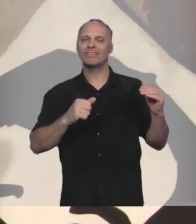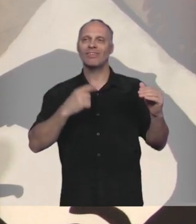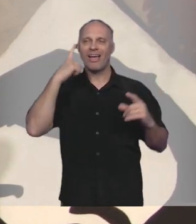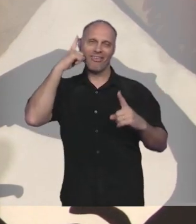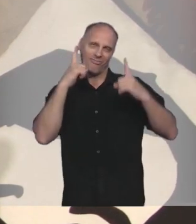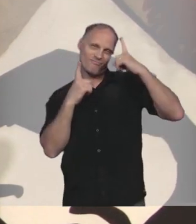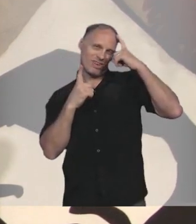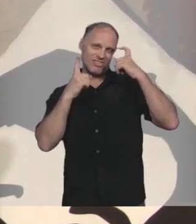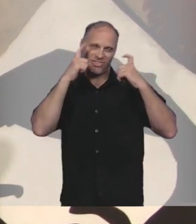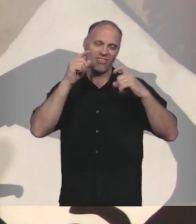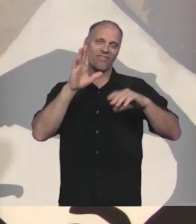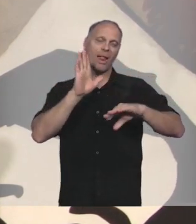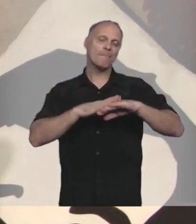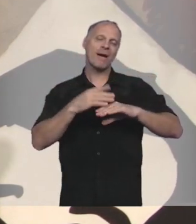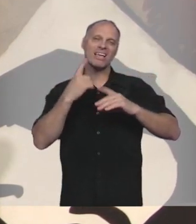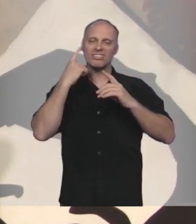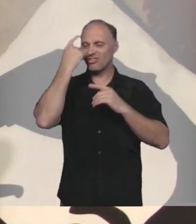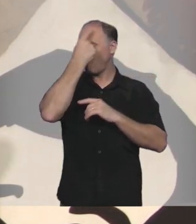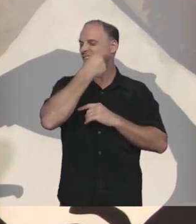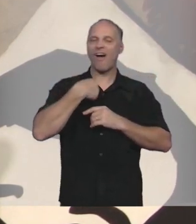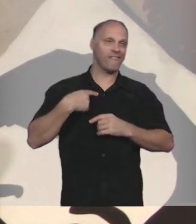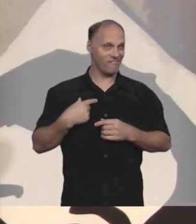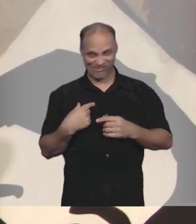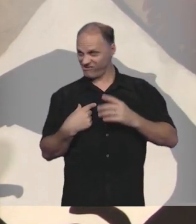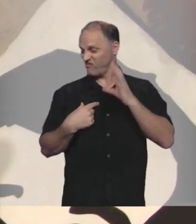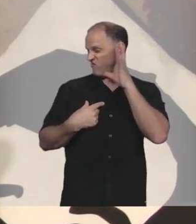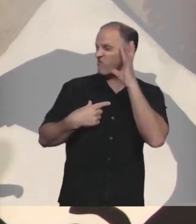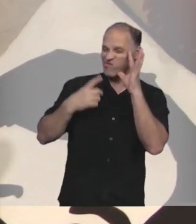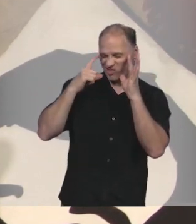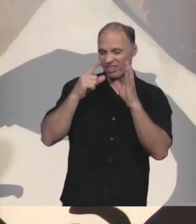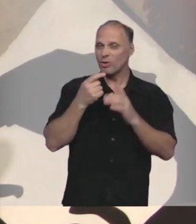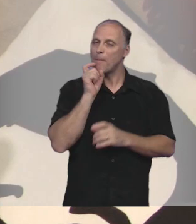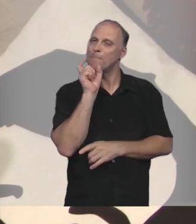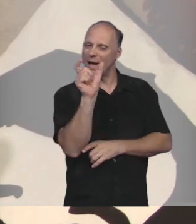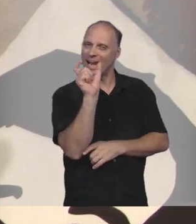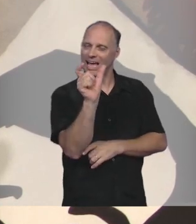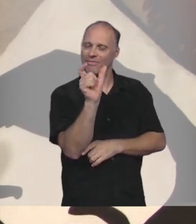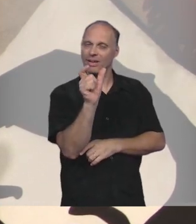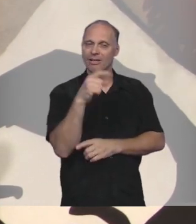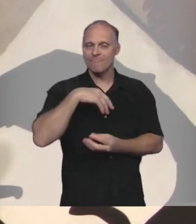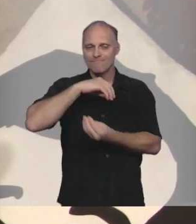verbo. Misturei esses 2 personagens e construí o velho Adélcio.